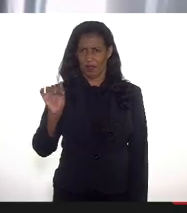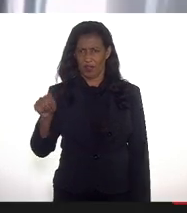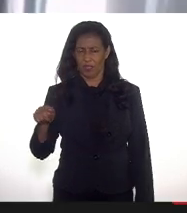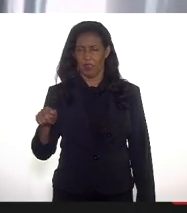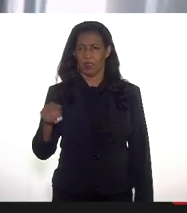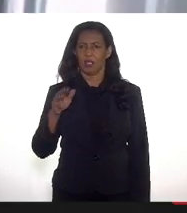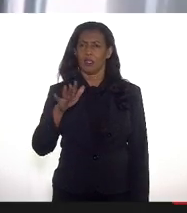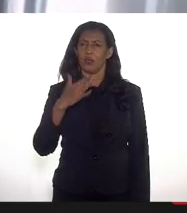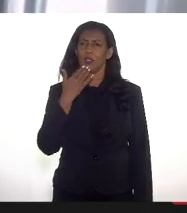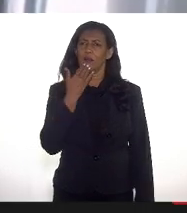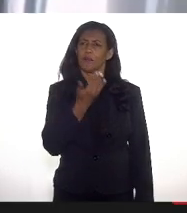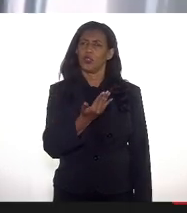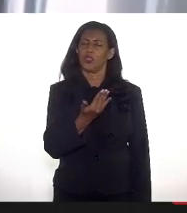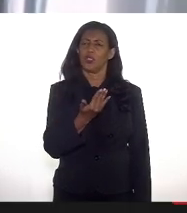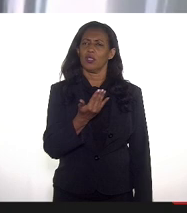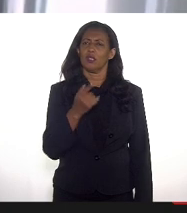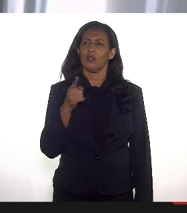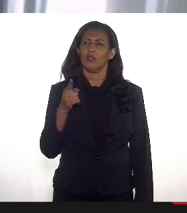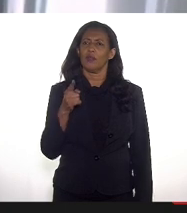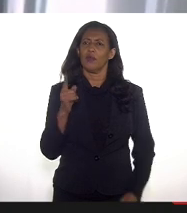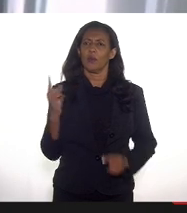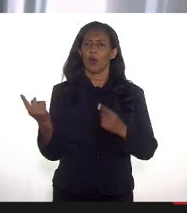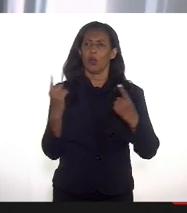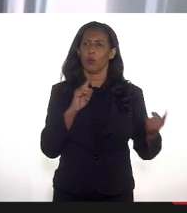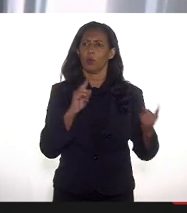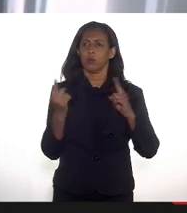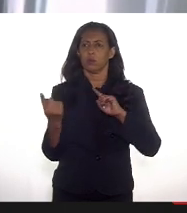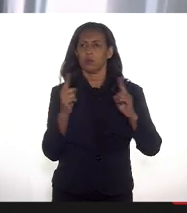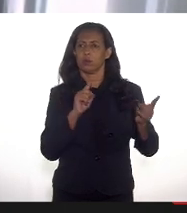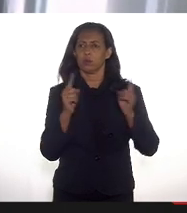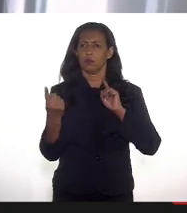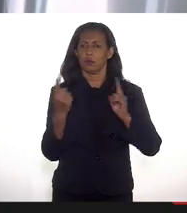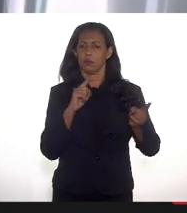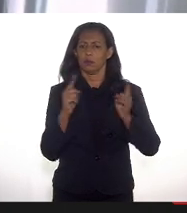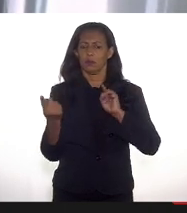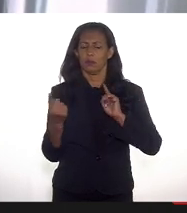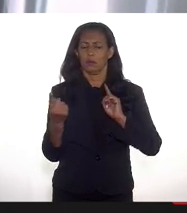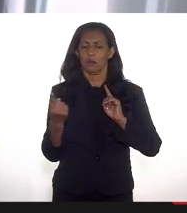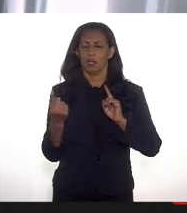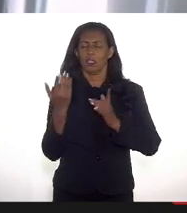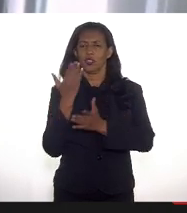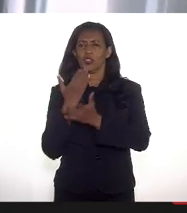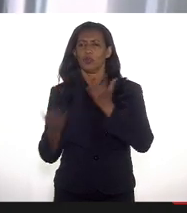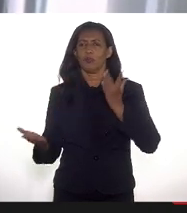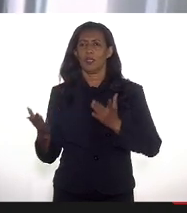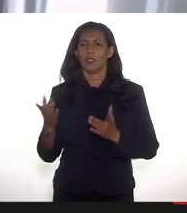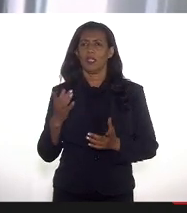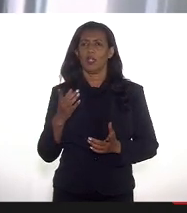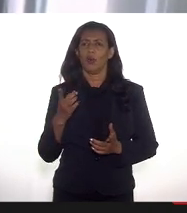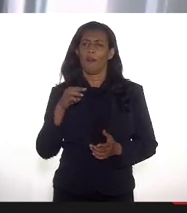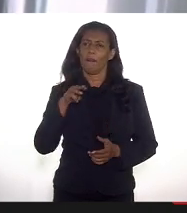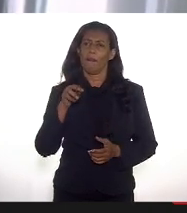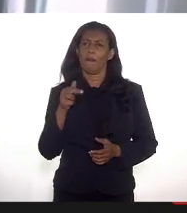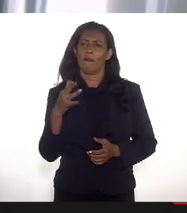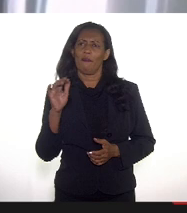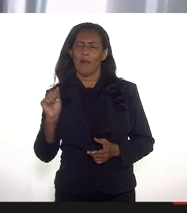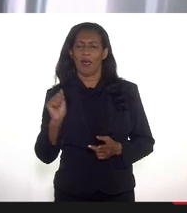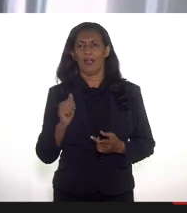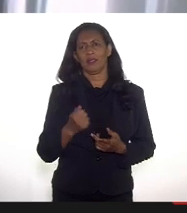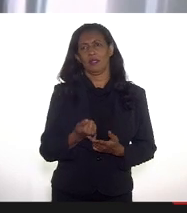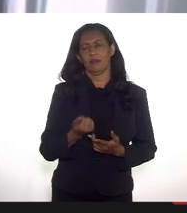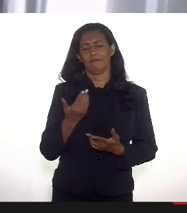Sindipefaetec, que a gente começasse a fazer aquela alternância com os deputados. A gente perdeu, a deputada Marta Rocha precisou se ausentar, ela mandou uma mensagem para nós aqui no